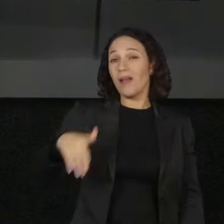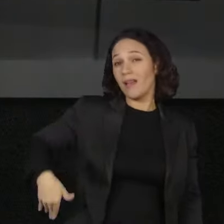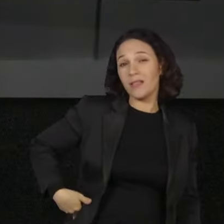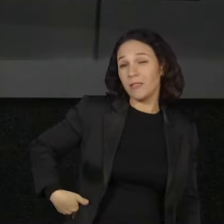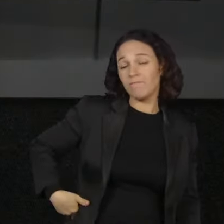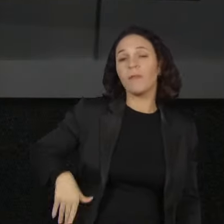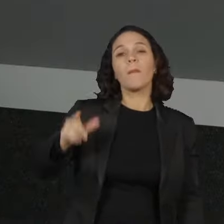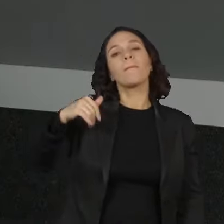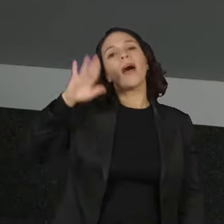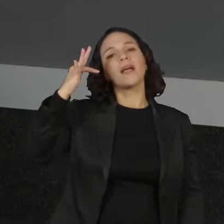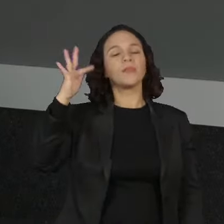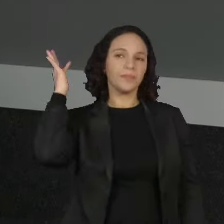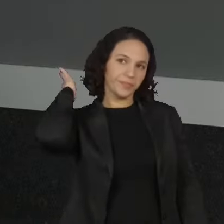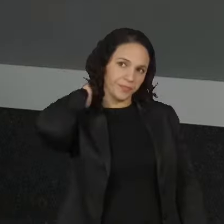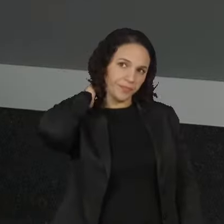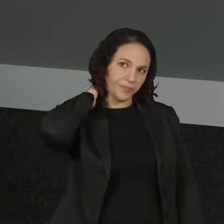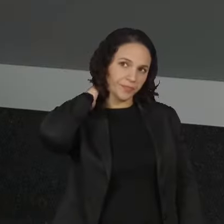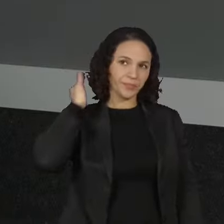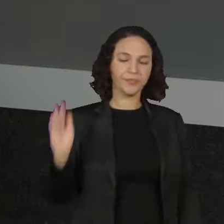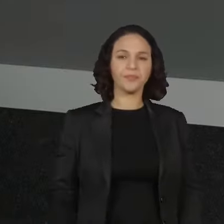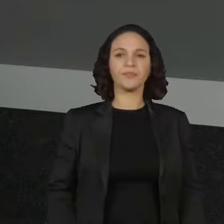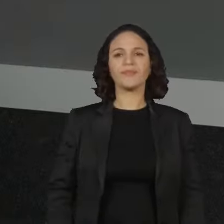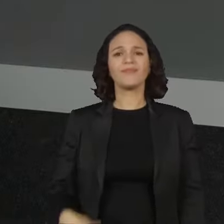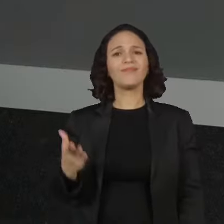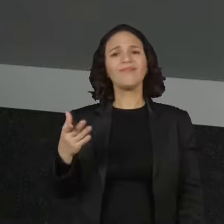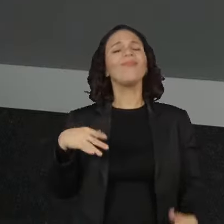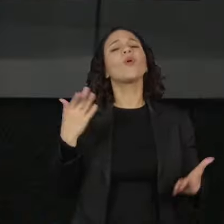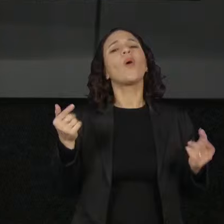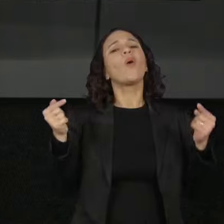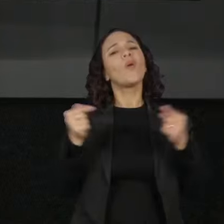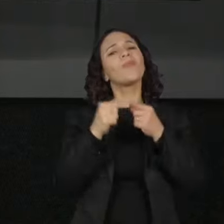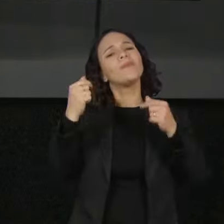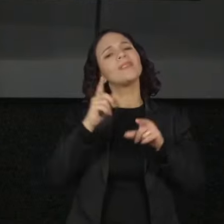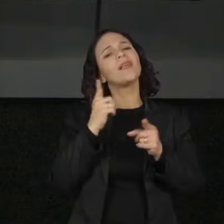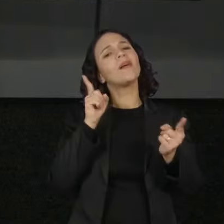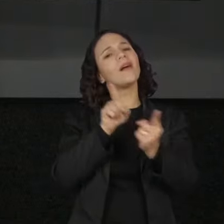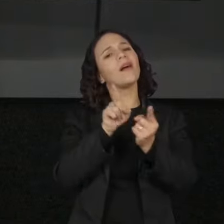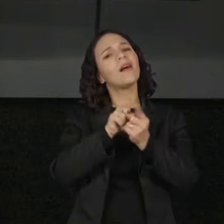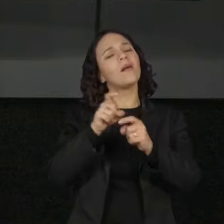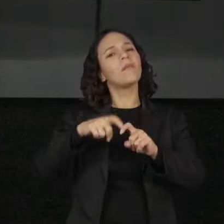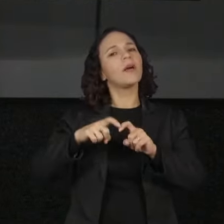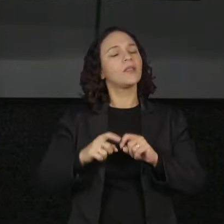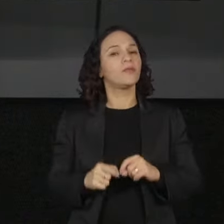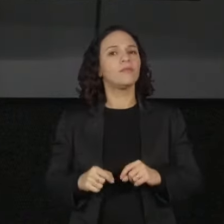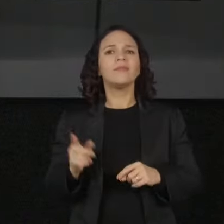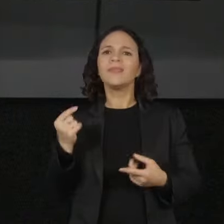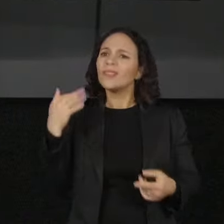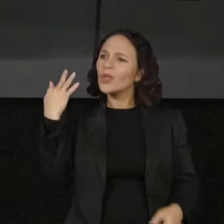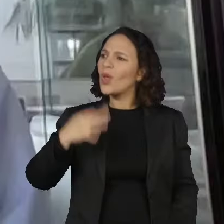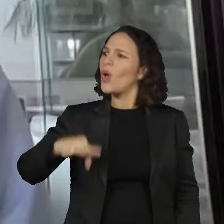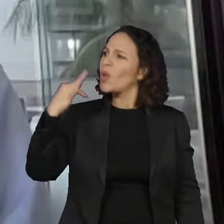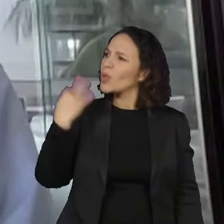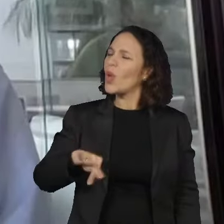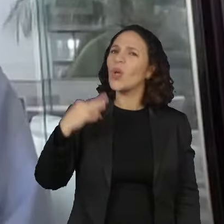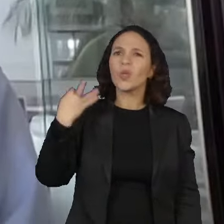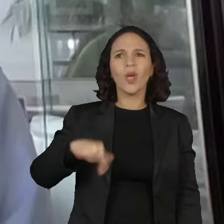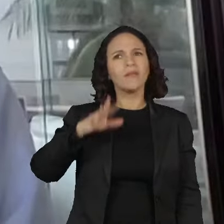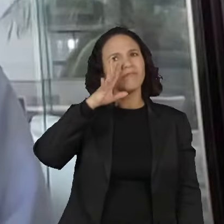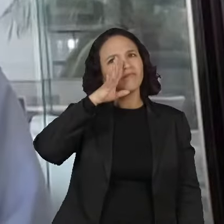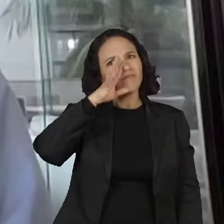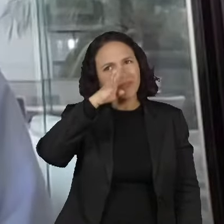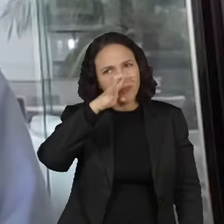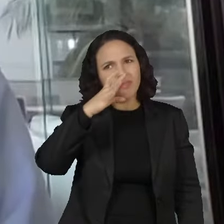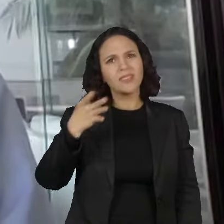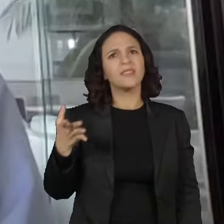principalmente da dor cervical. Doutor, e quando é hora de procurar um médico? Aquela dor que é mais persistente, né, que